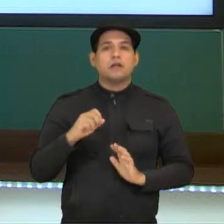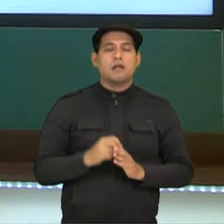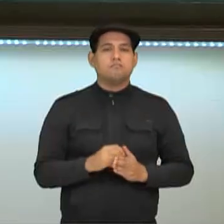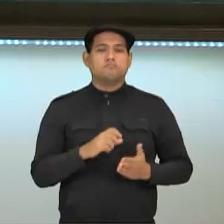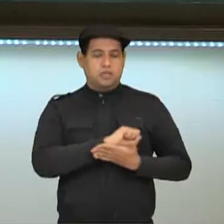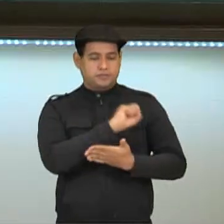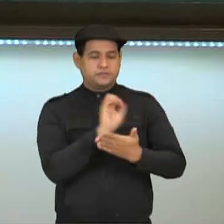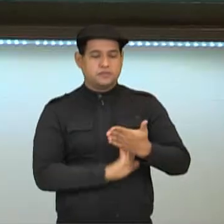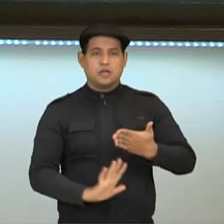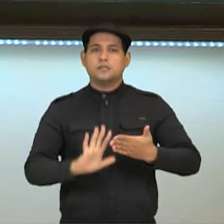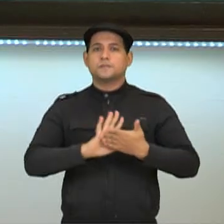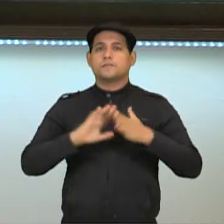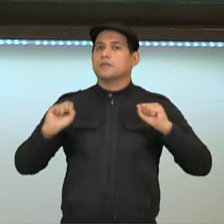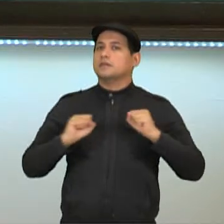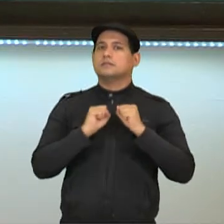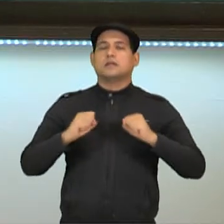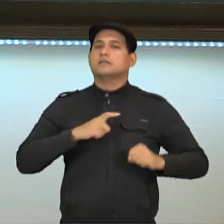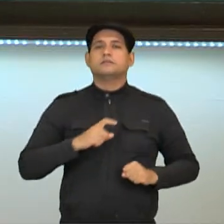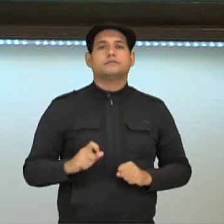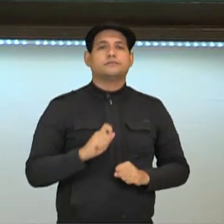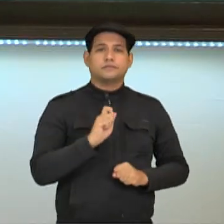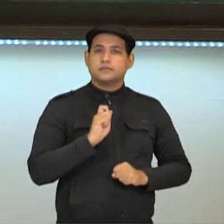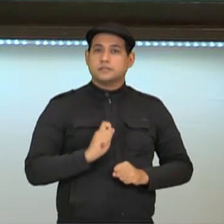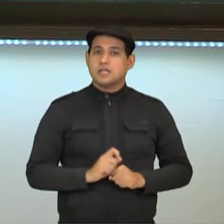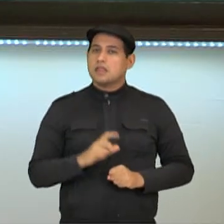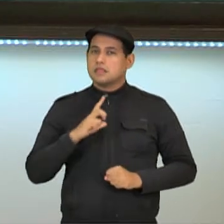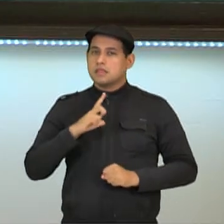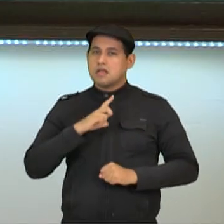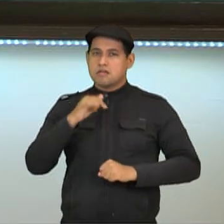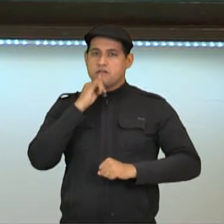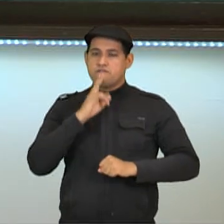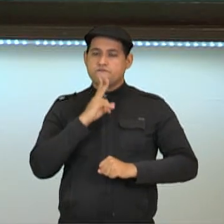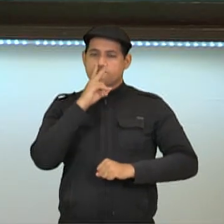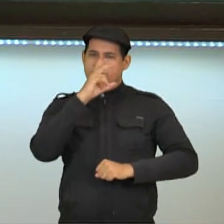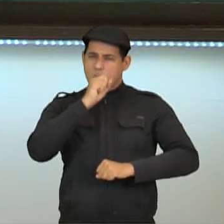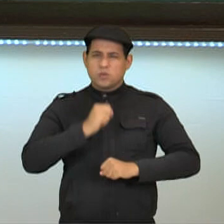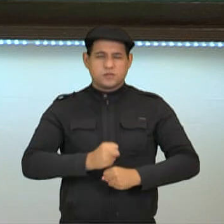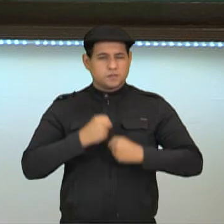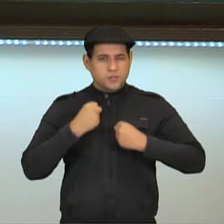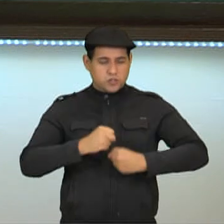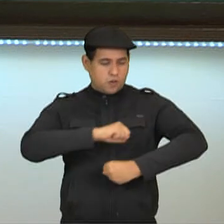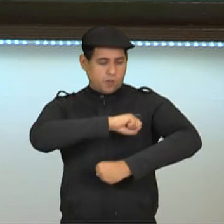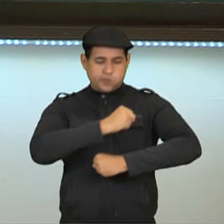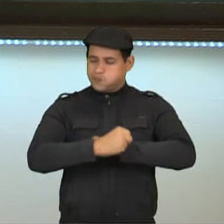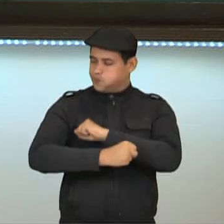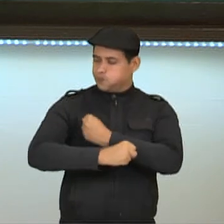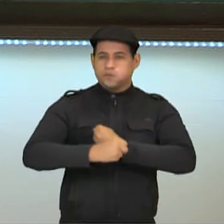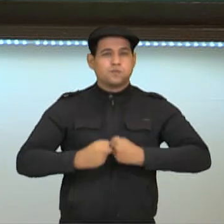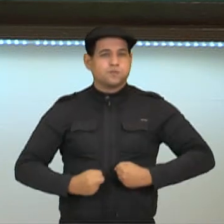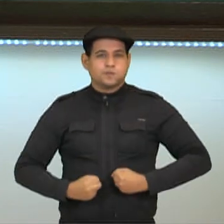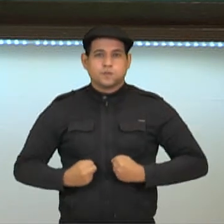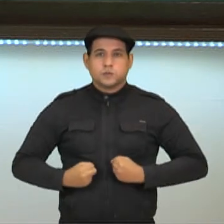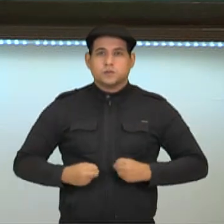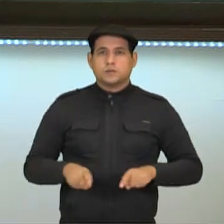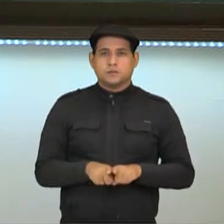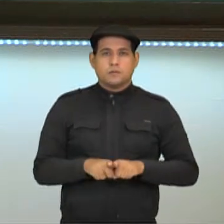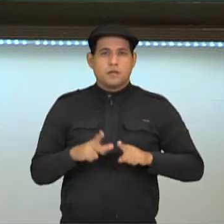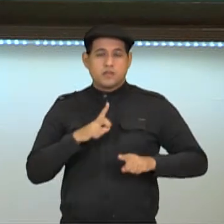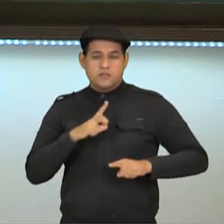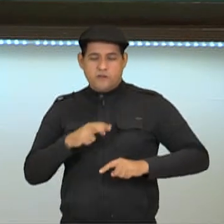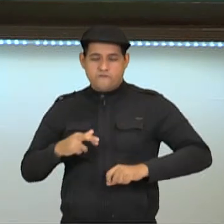provas em que os atletas eles têm uma maior massa muscular, porque eles precisam de muita força, tá? Para